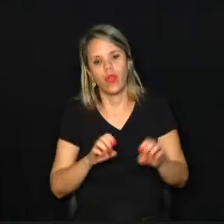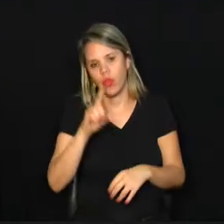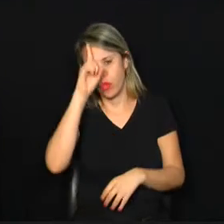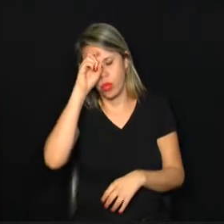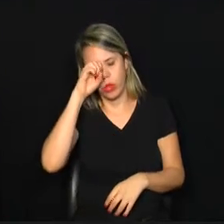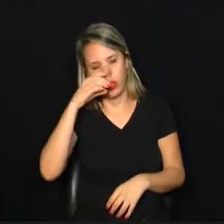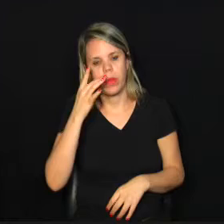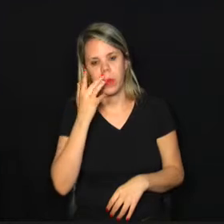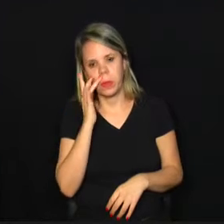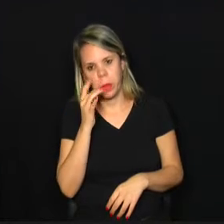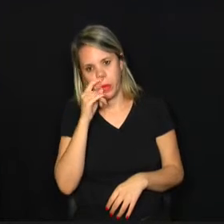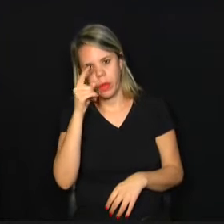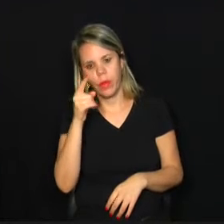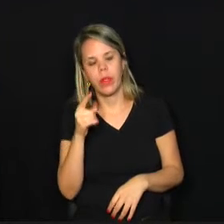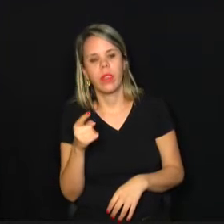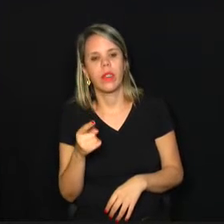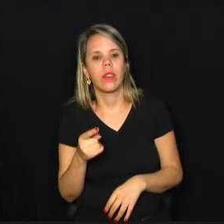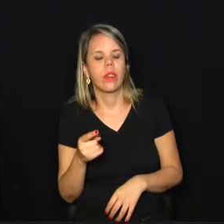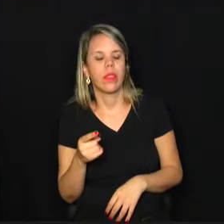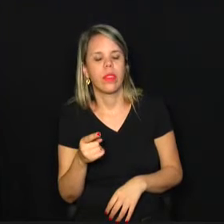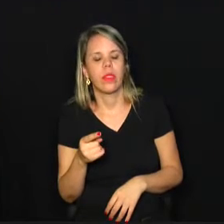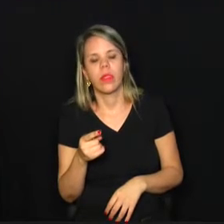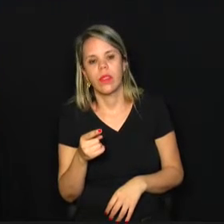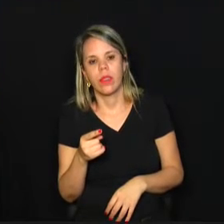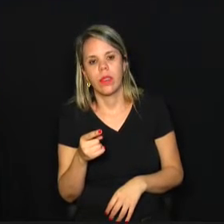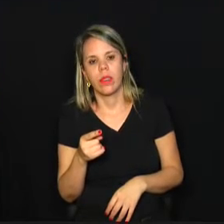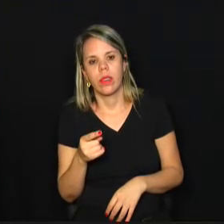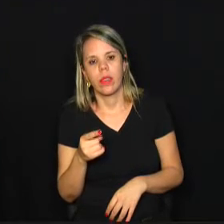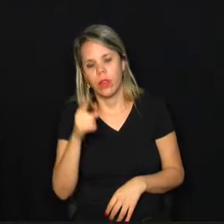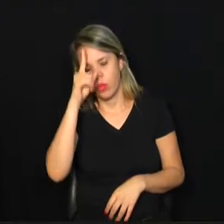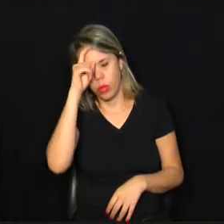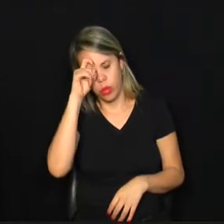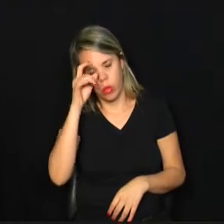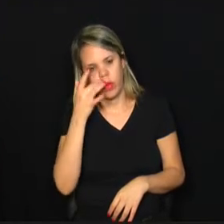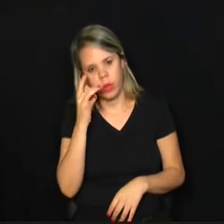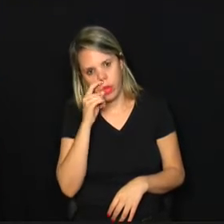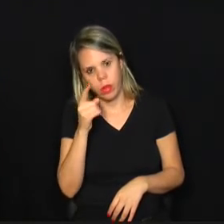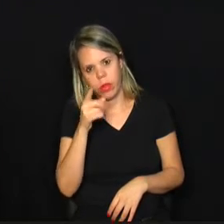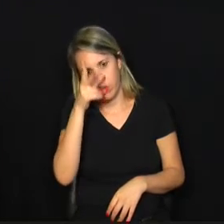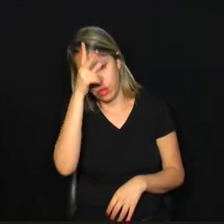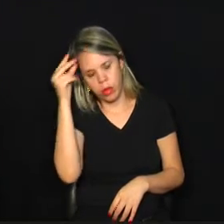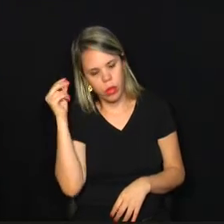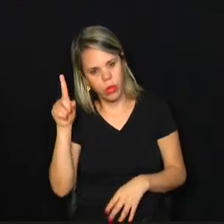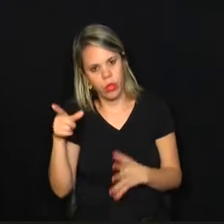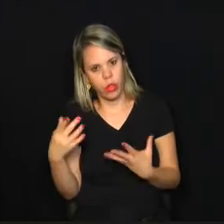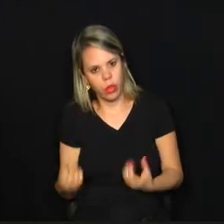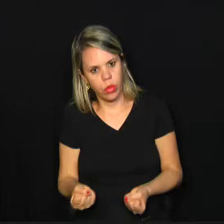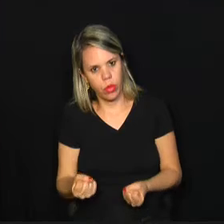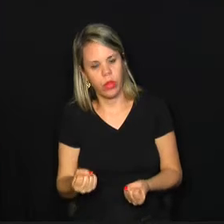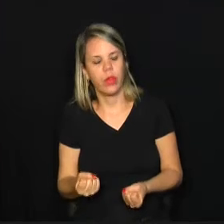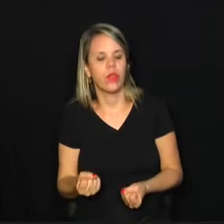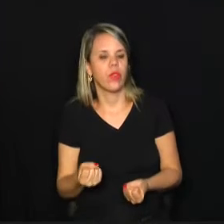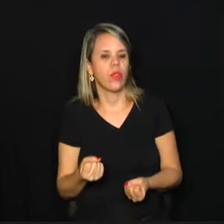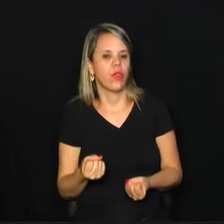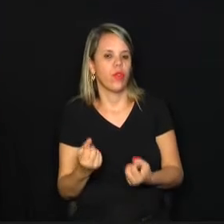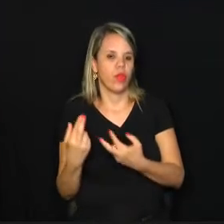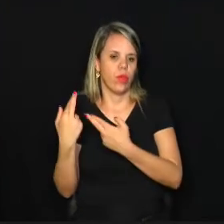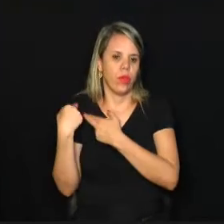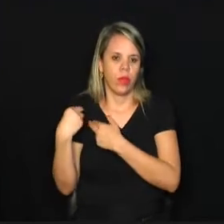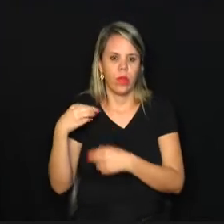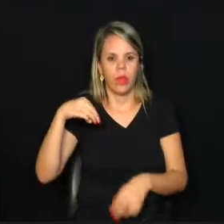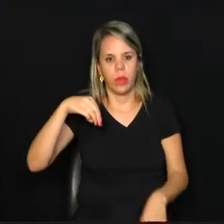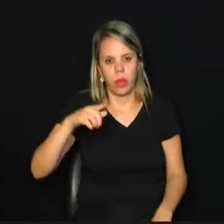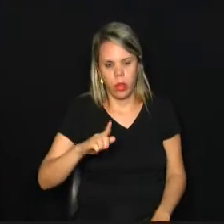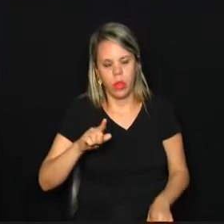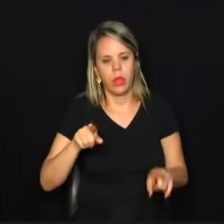inexistente. Quando o Hospital Ouro Verde, né, que é o complexo hospitalar Prefeito Edivaldo Orsi, foi assumido pela Rede Mário Gatti, ele estava na mão de